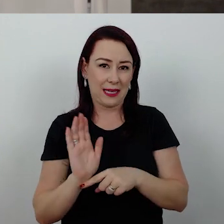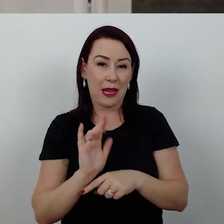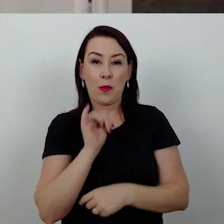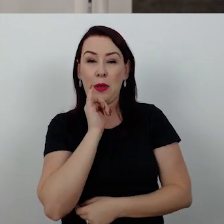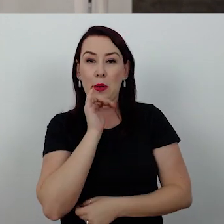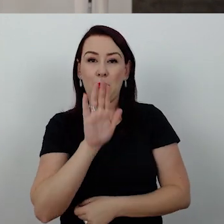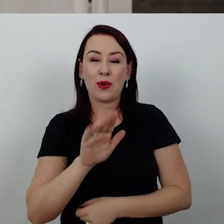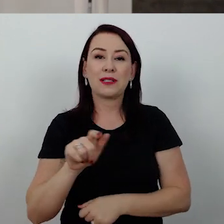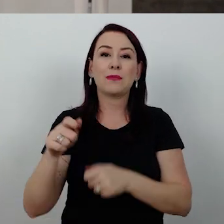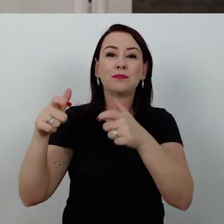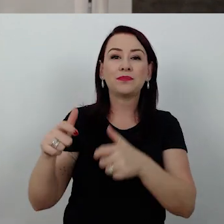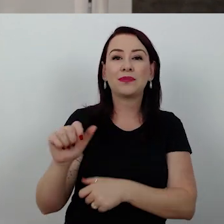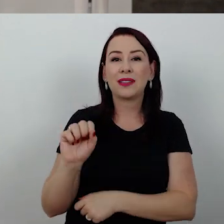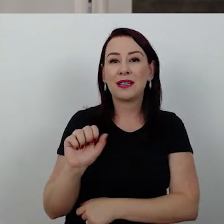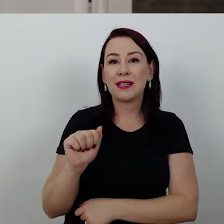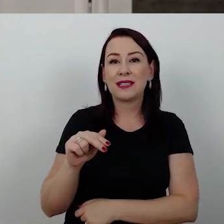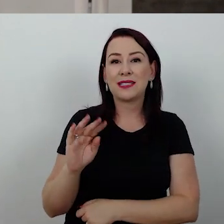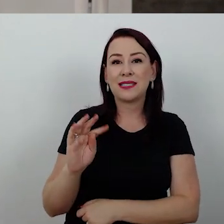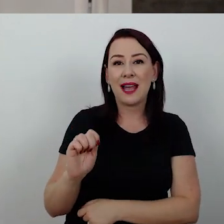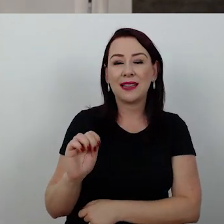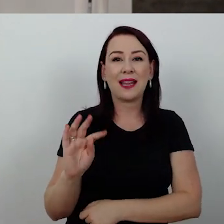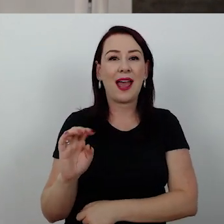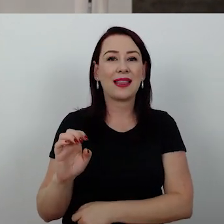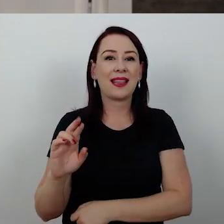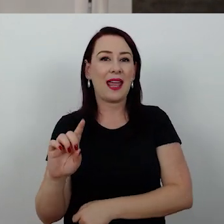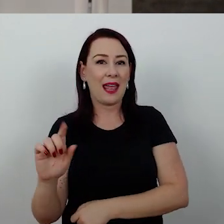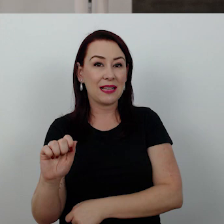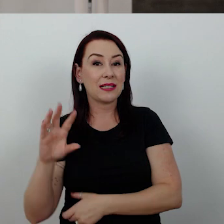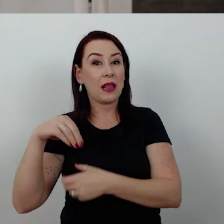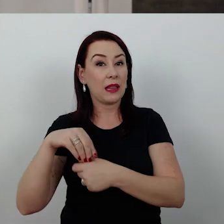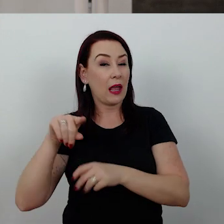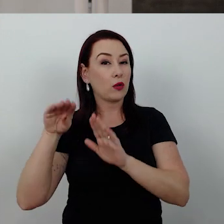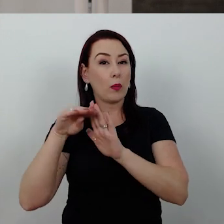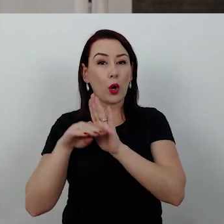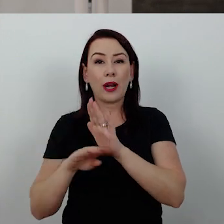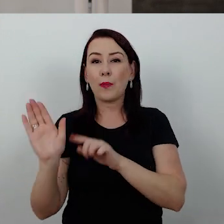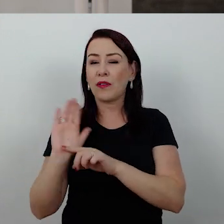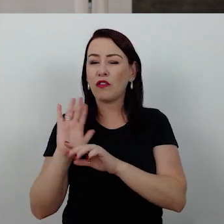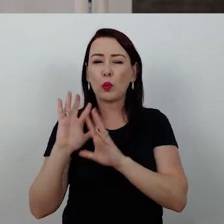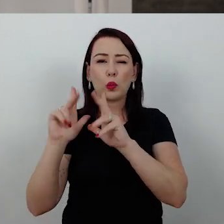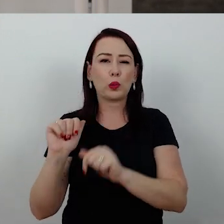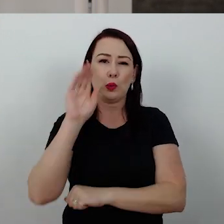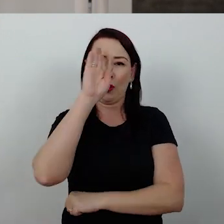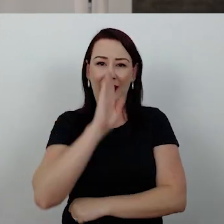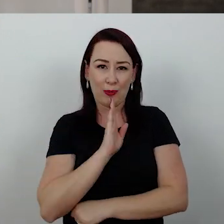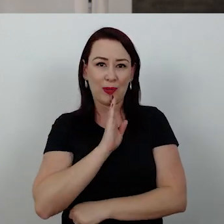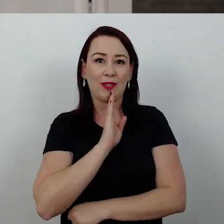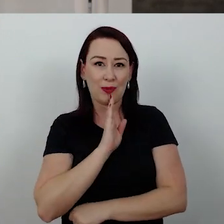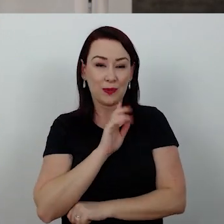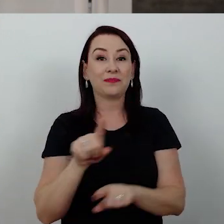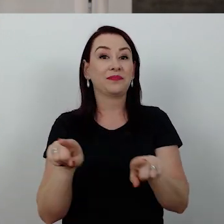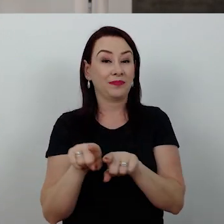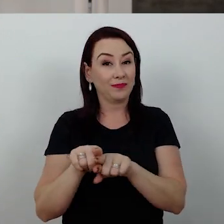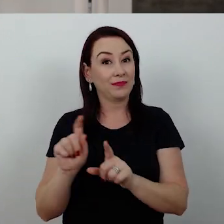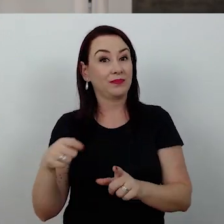gente tem o Cine Santa Teresa, que é um cinema descentralizado da cidade de rua, que tem essa programação toda gratuita, e,